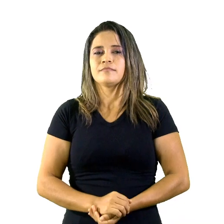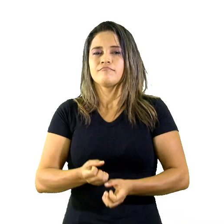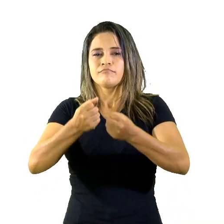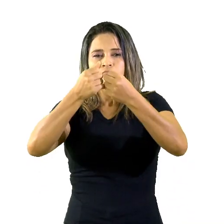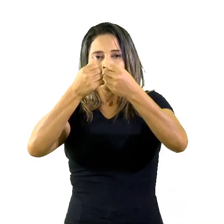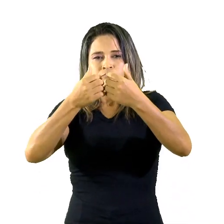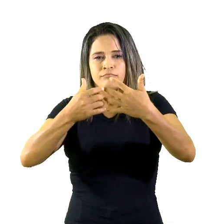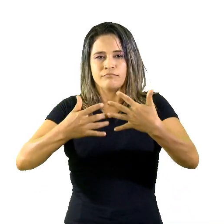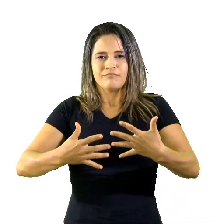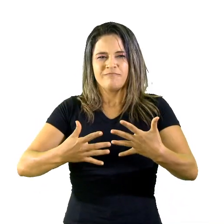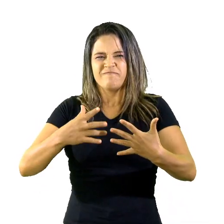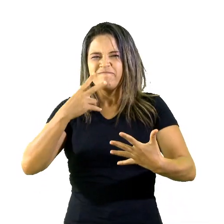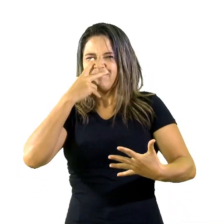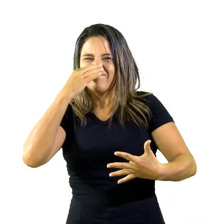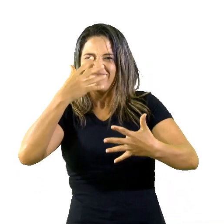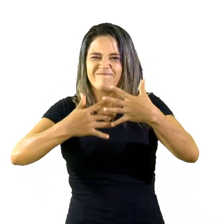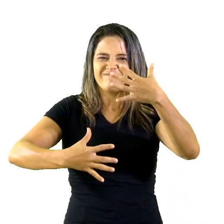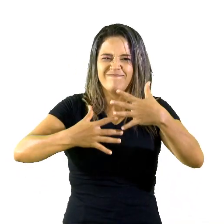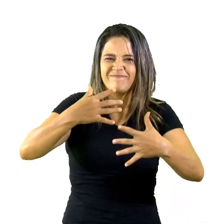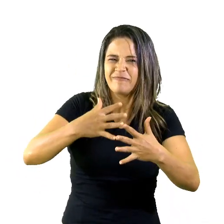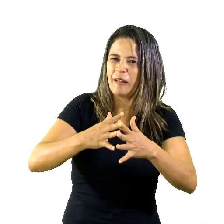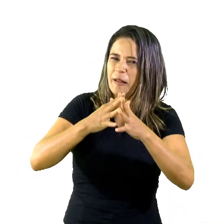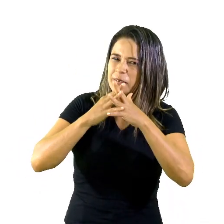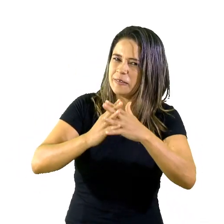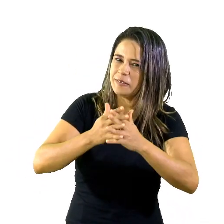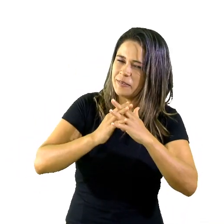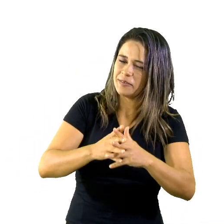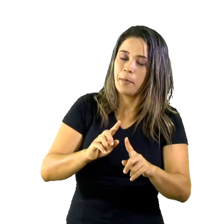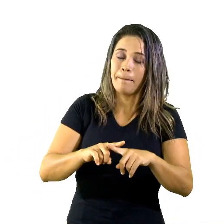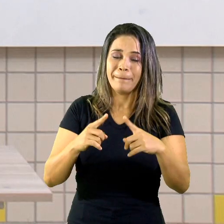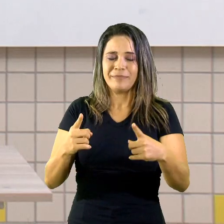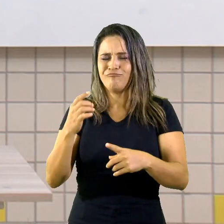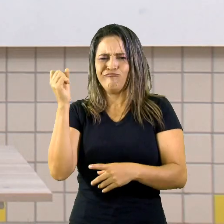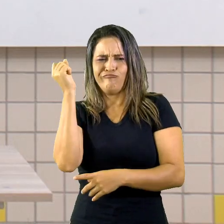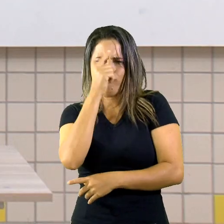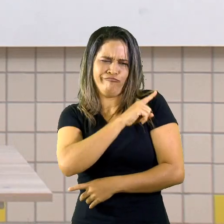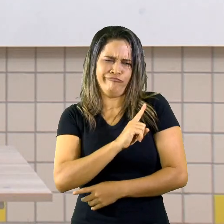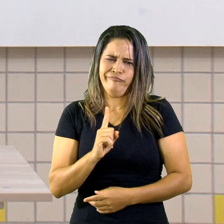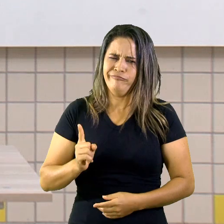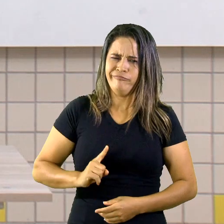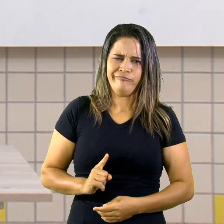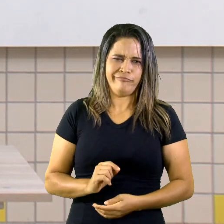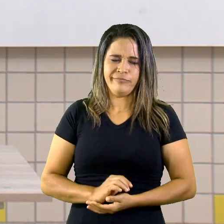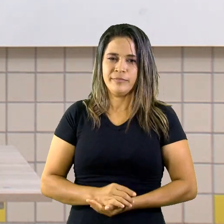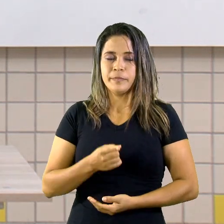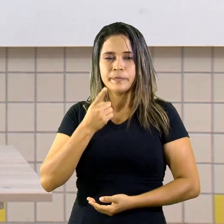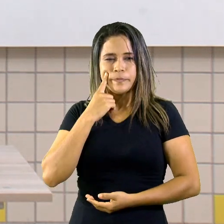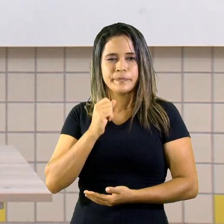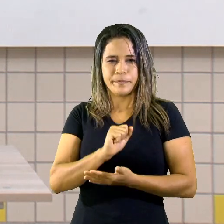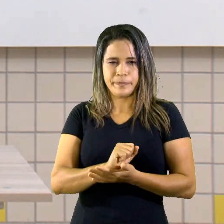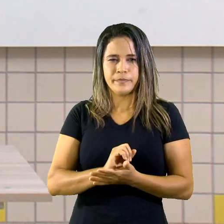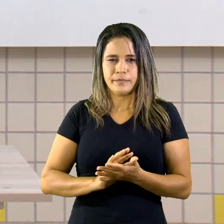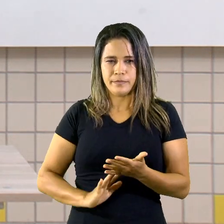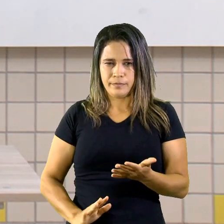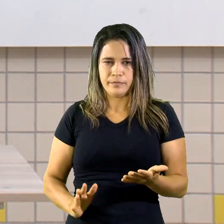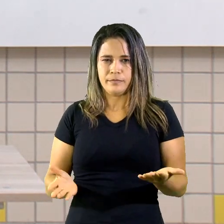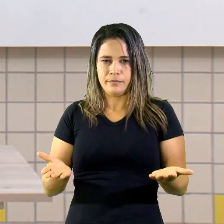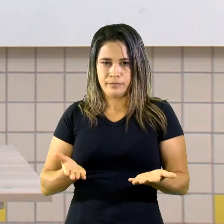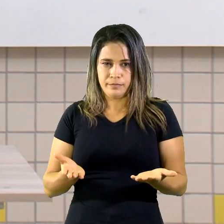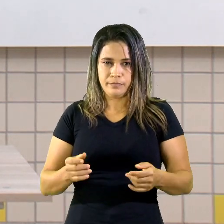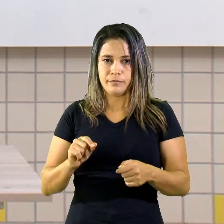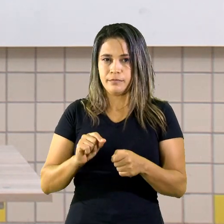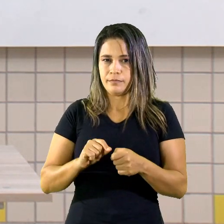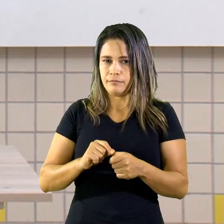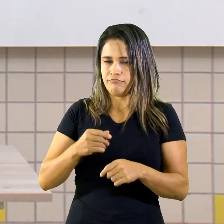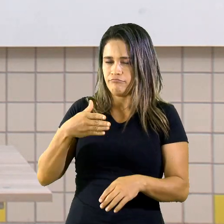explicação parece um pouco complicado, não é? Mas vocês vão perceber que não é tão difícil assim. Olha só, eu trouxe um exercício aqui para a gente fazer e para a gente